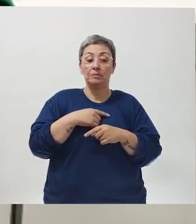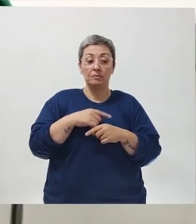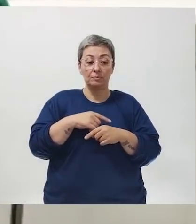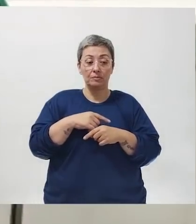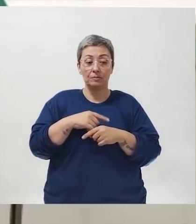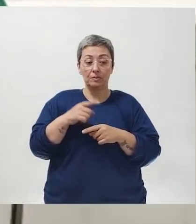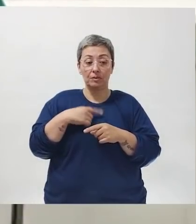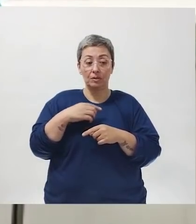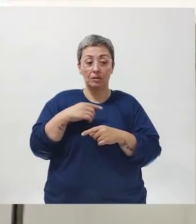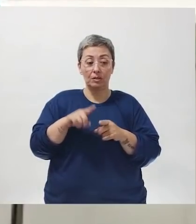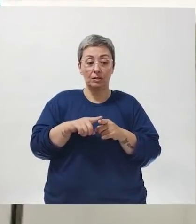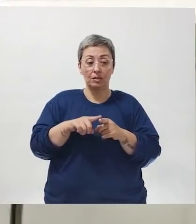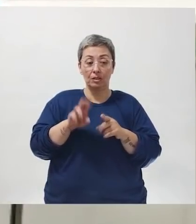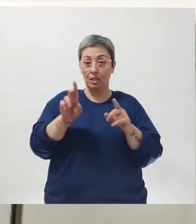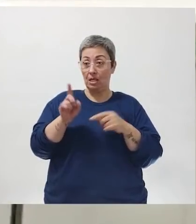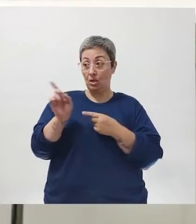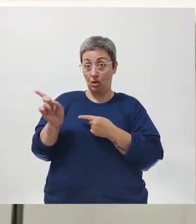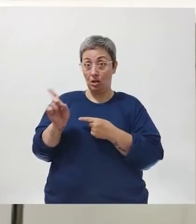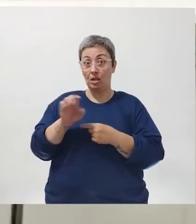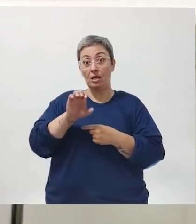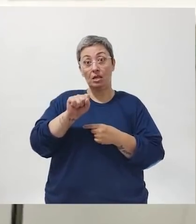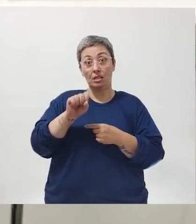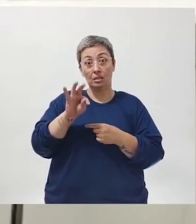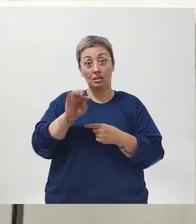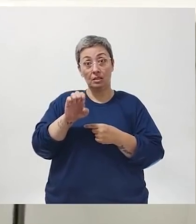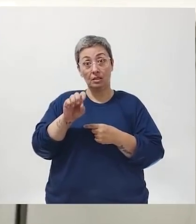um estetoscópio.